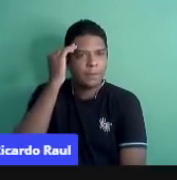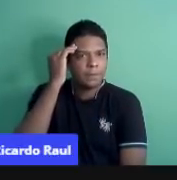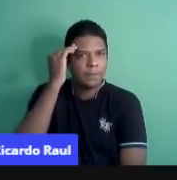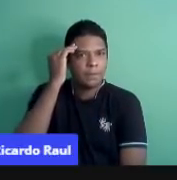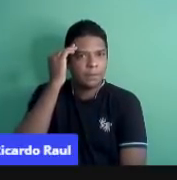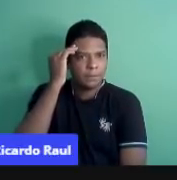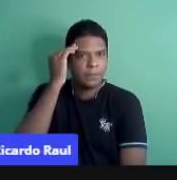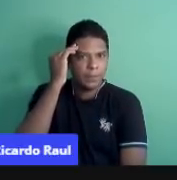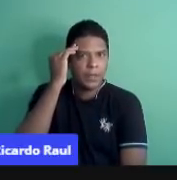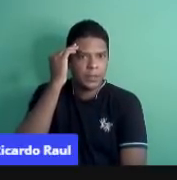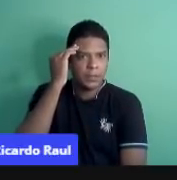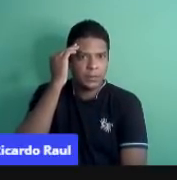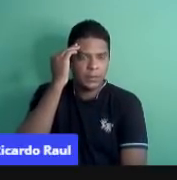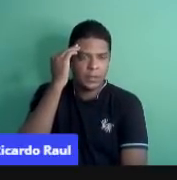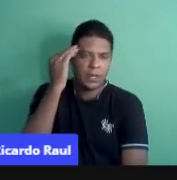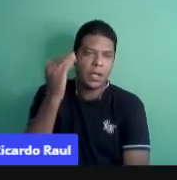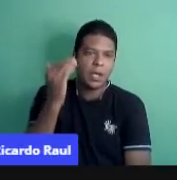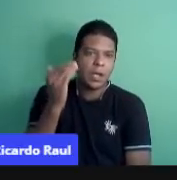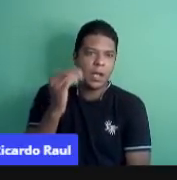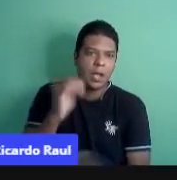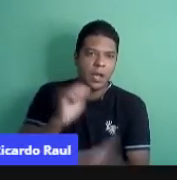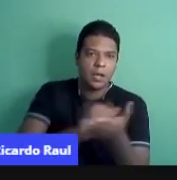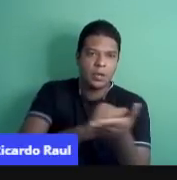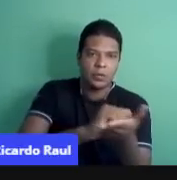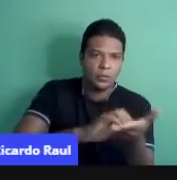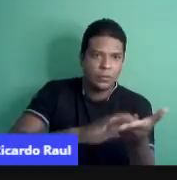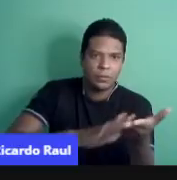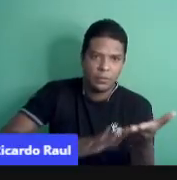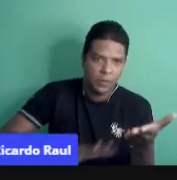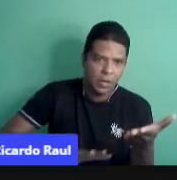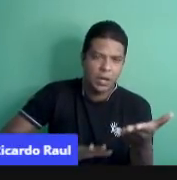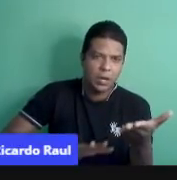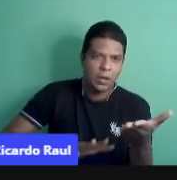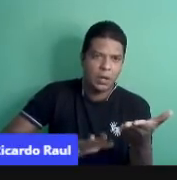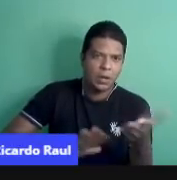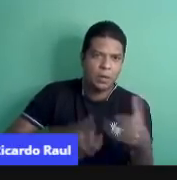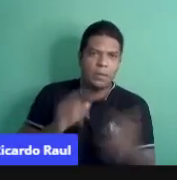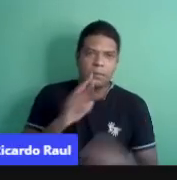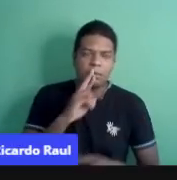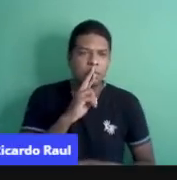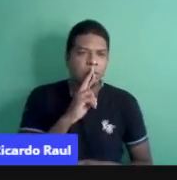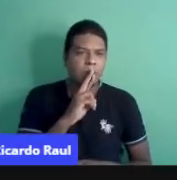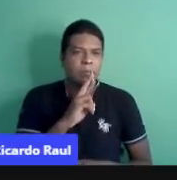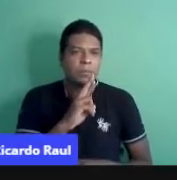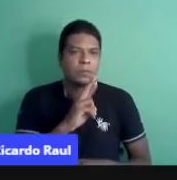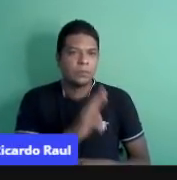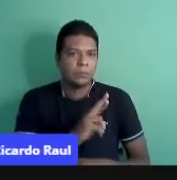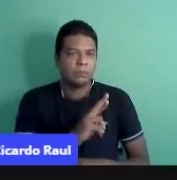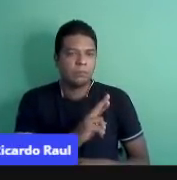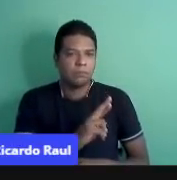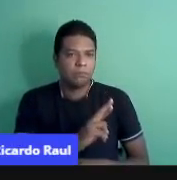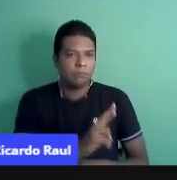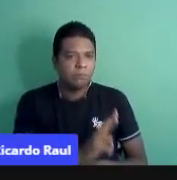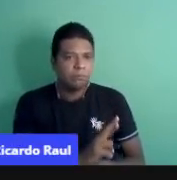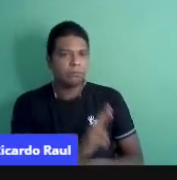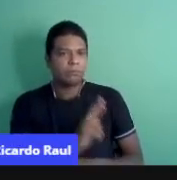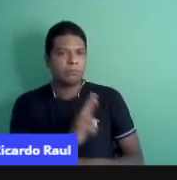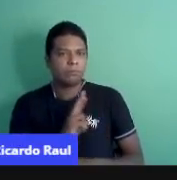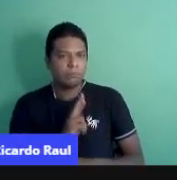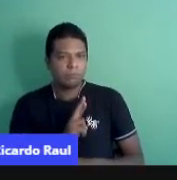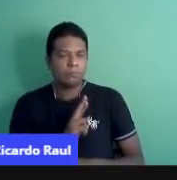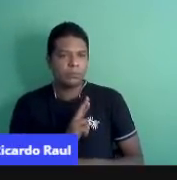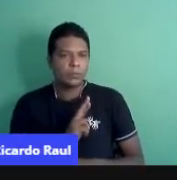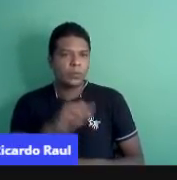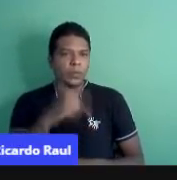de atividade e qual vai ser a resposta do meu aluno após essa atividade